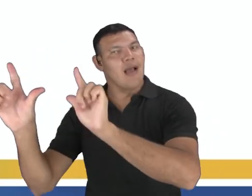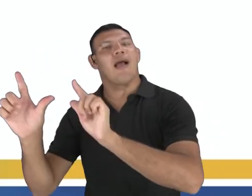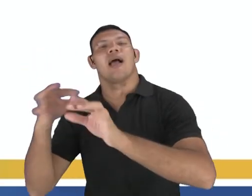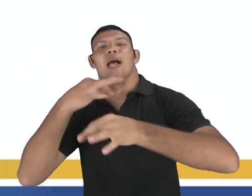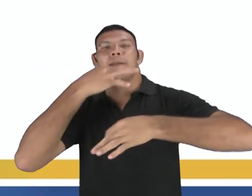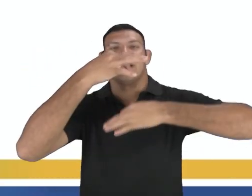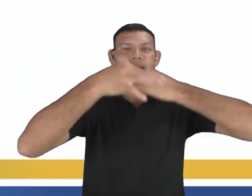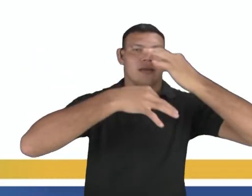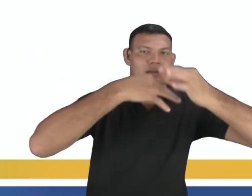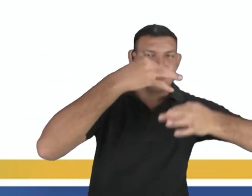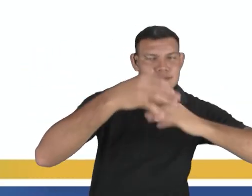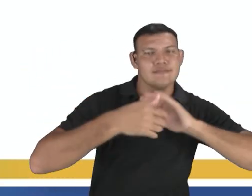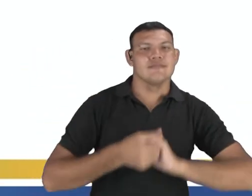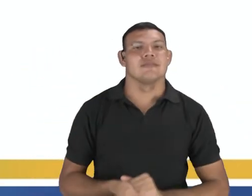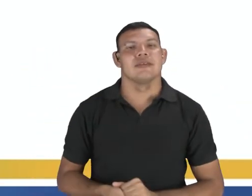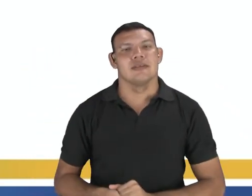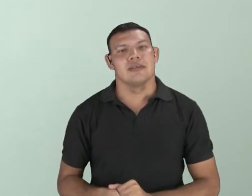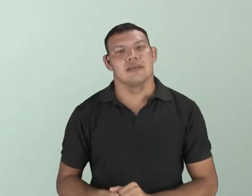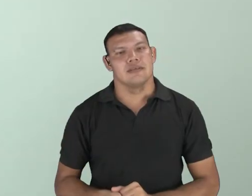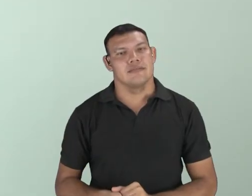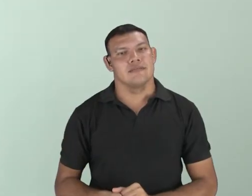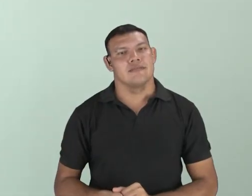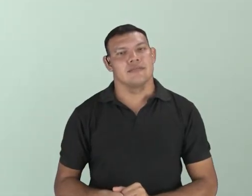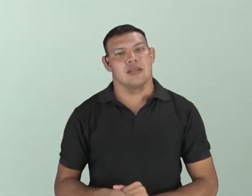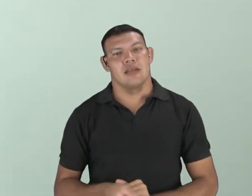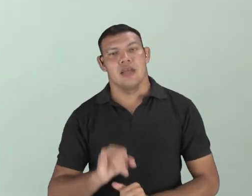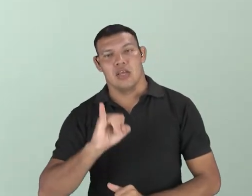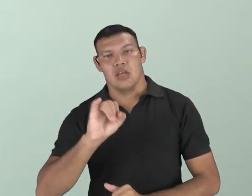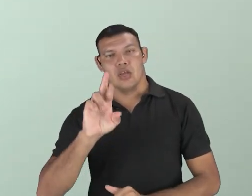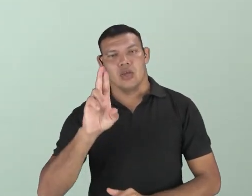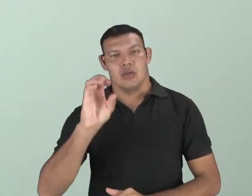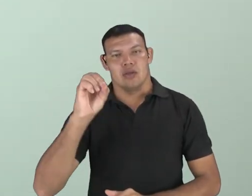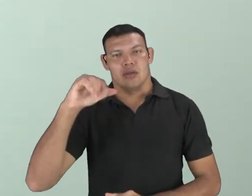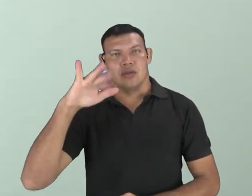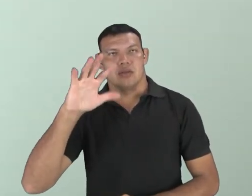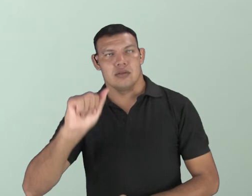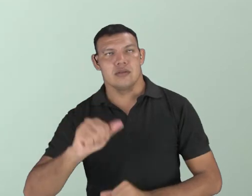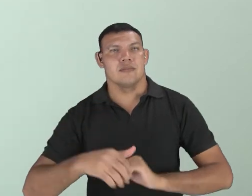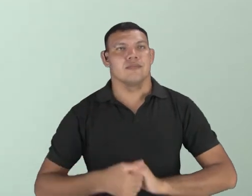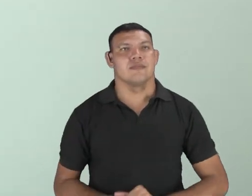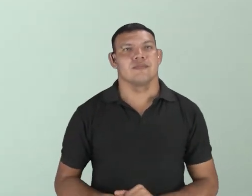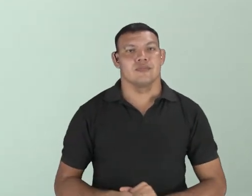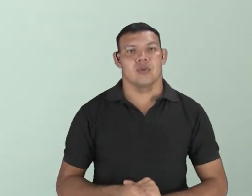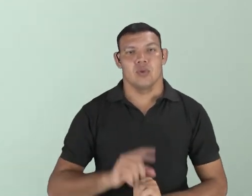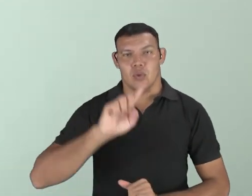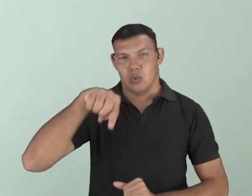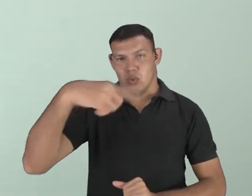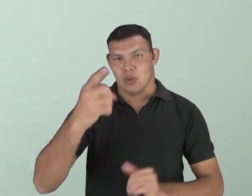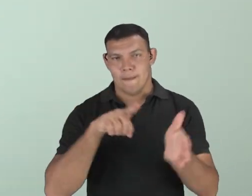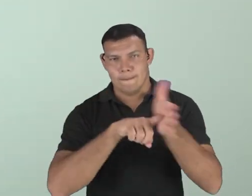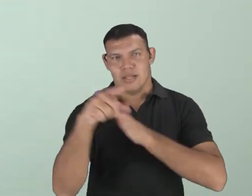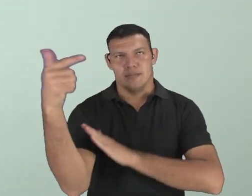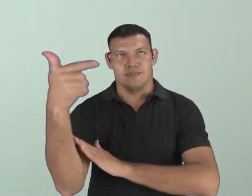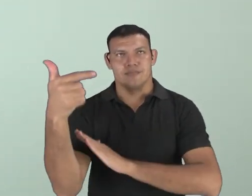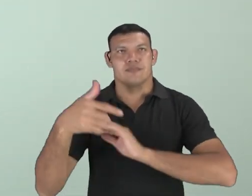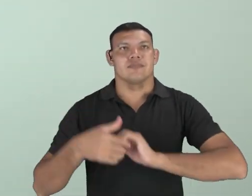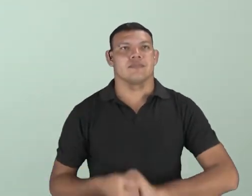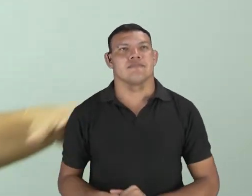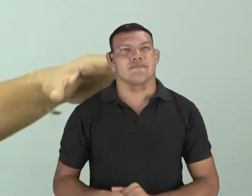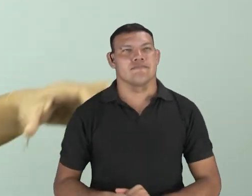cada ponto ele vai fazendo uma crítica expressa por onde? Pelas ironias. Próximo.